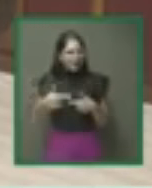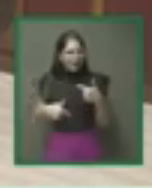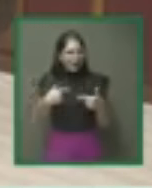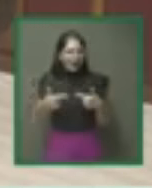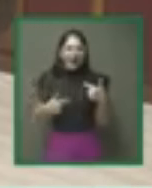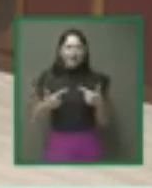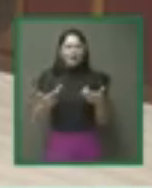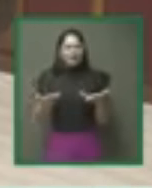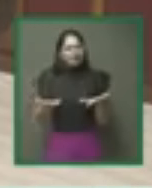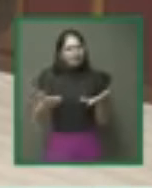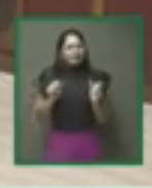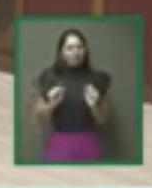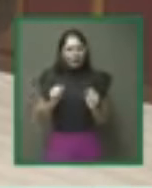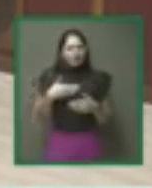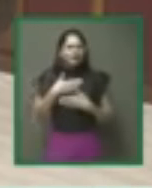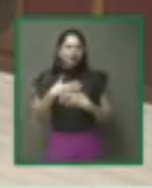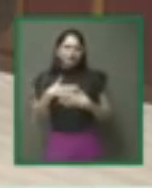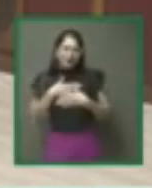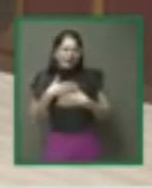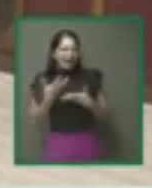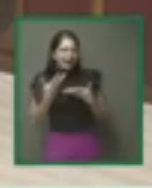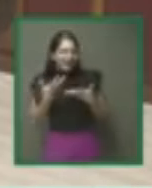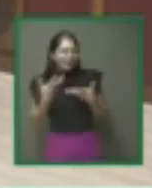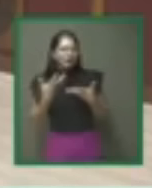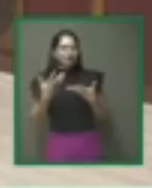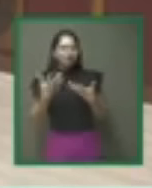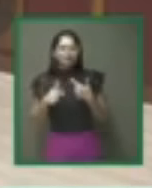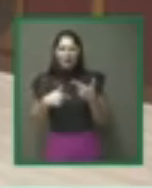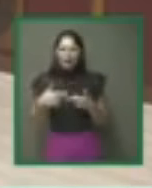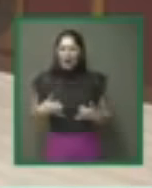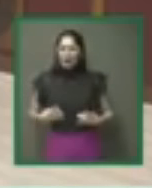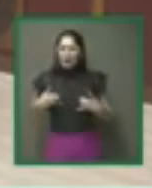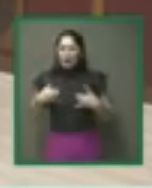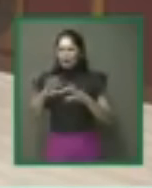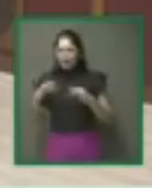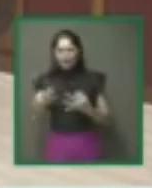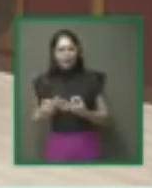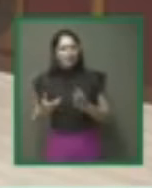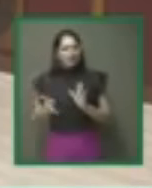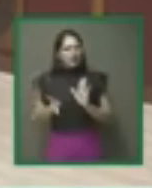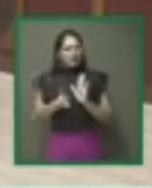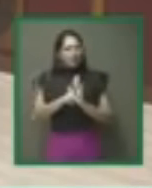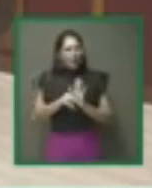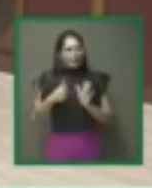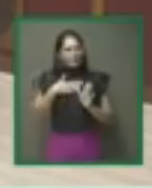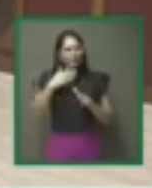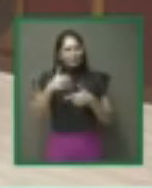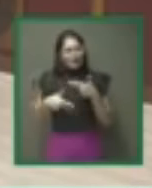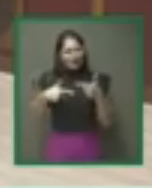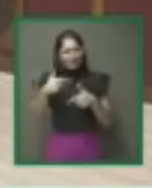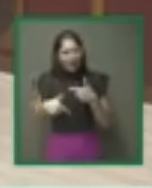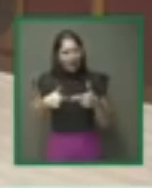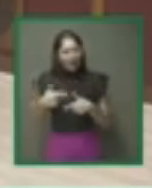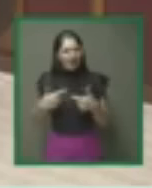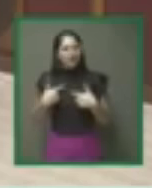conseguir um trabalho, né? Eu gostaria de trabalhar, de dar esse orgulho para minha família, de ter minha própria profissão,